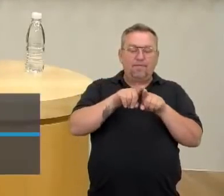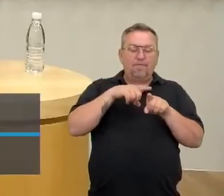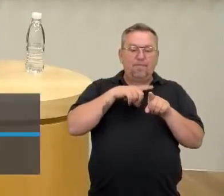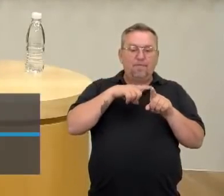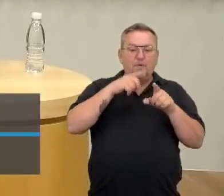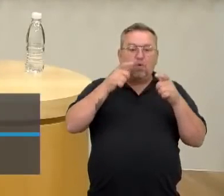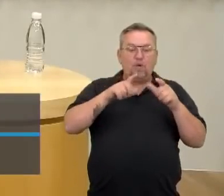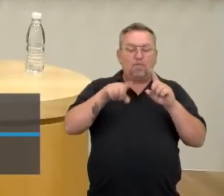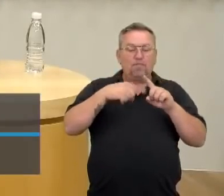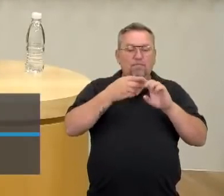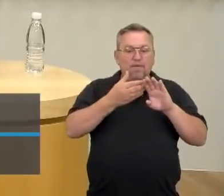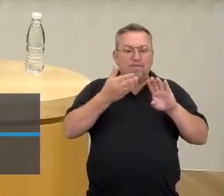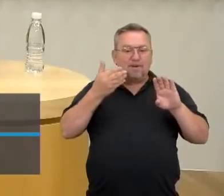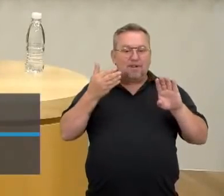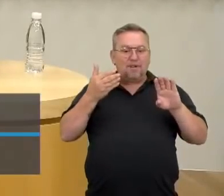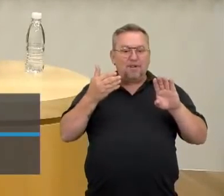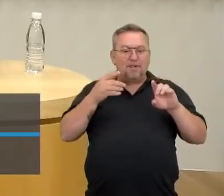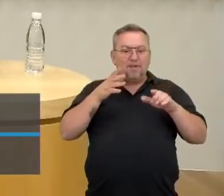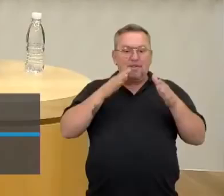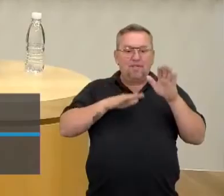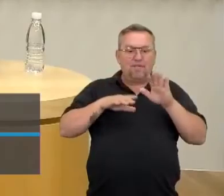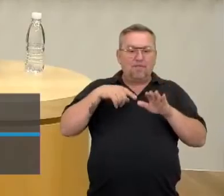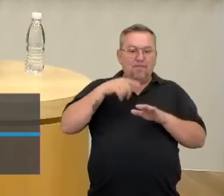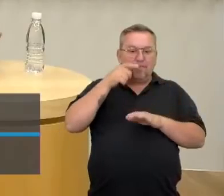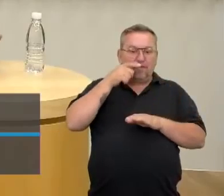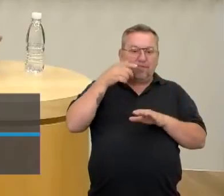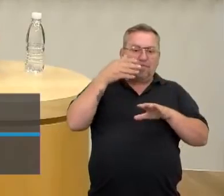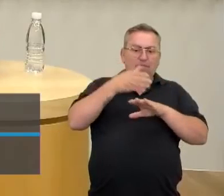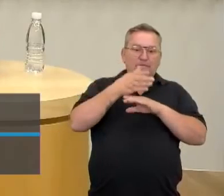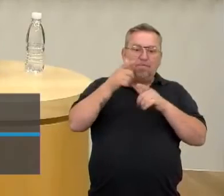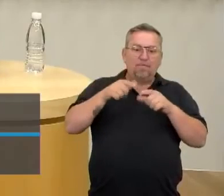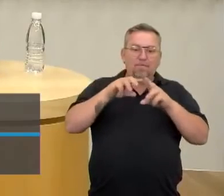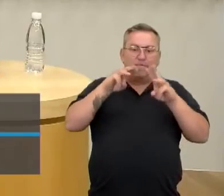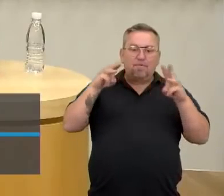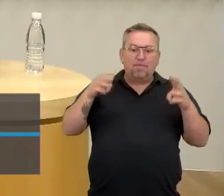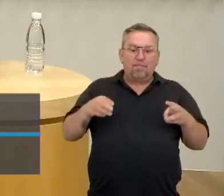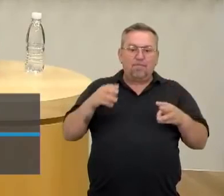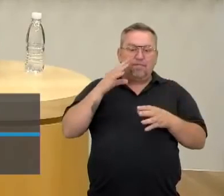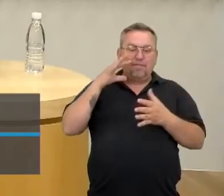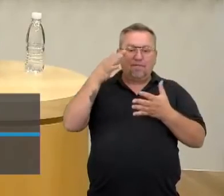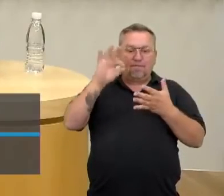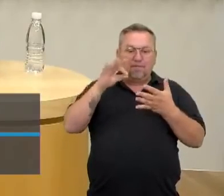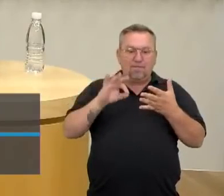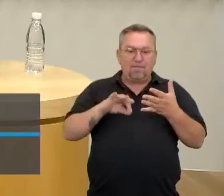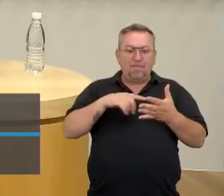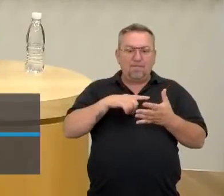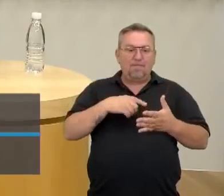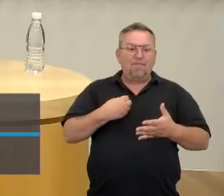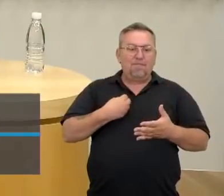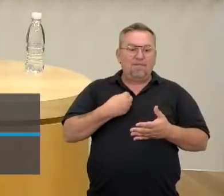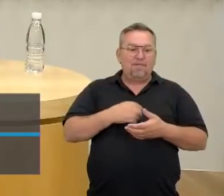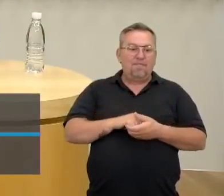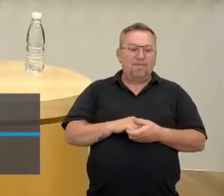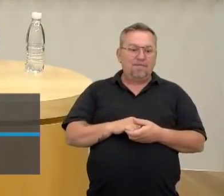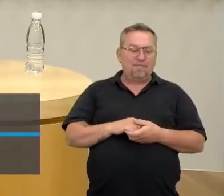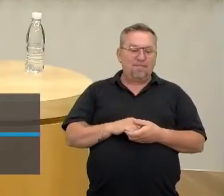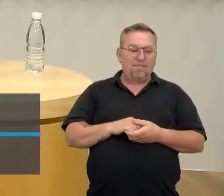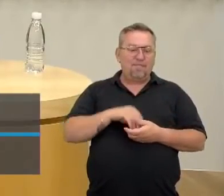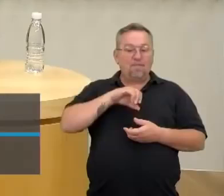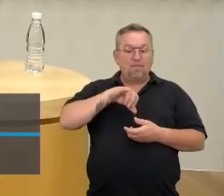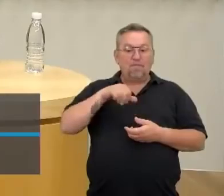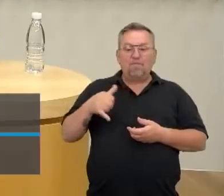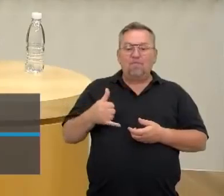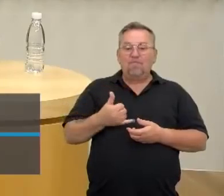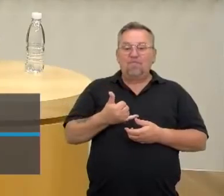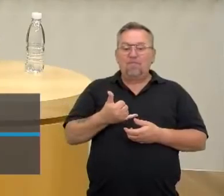mais afastada, que não teria talvez condição, né, de estar indo a um museu verificar essas obras pessoalmente. E a oportunidade também,